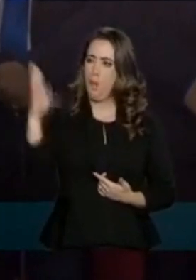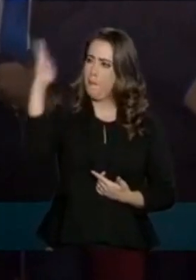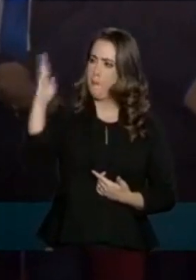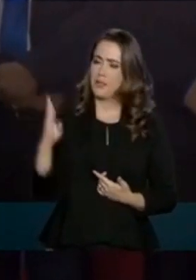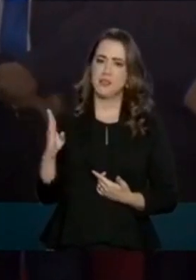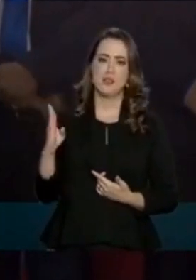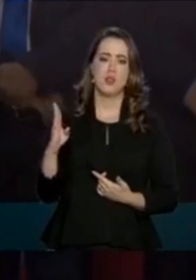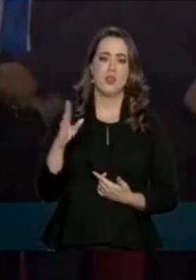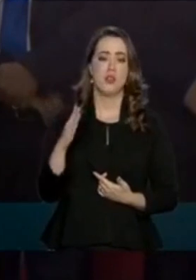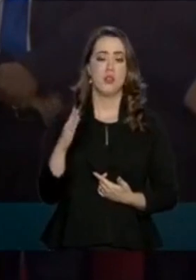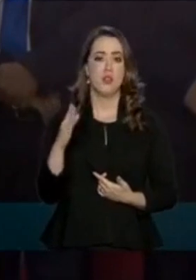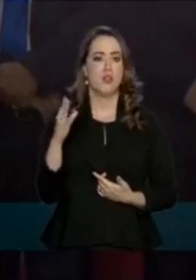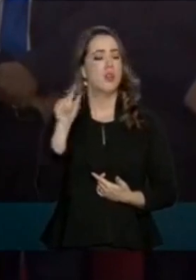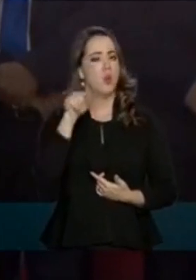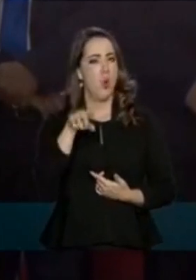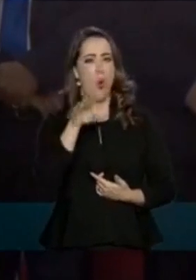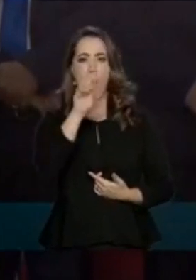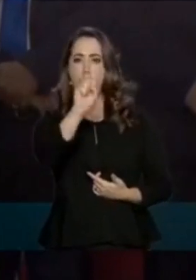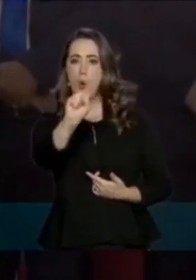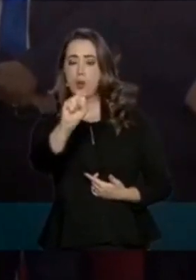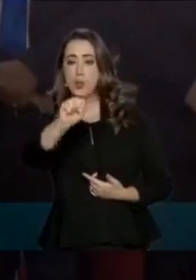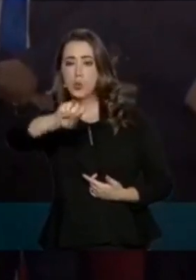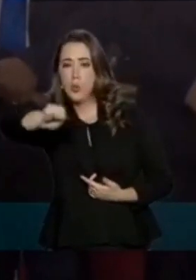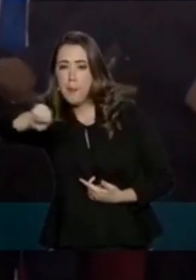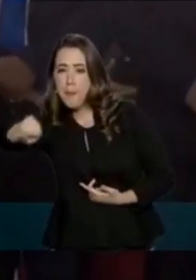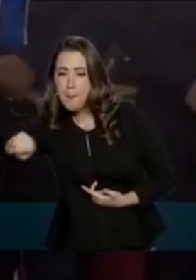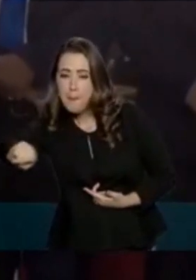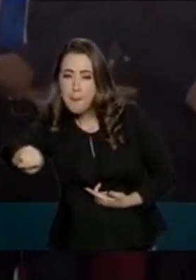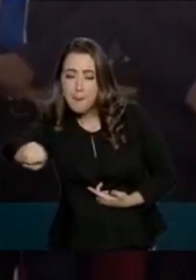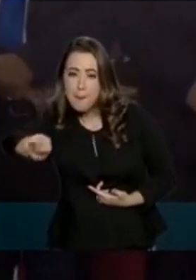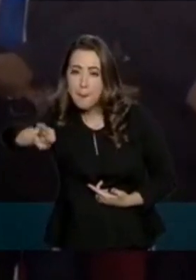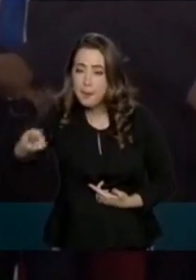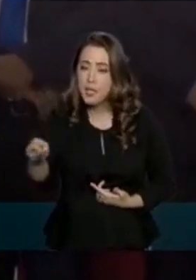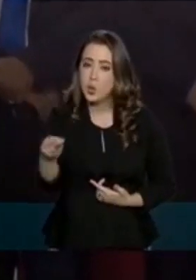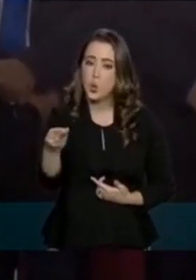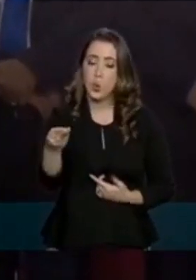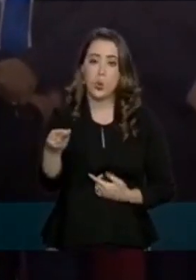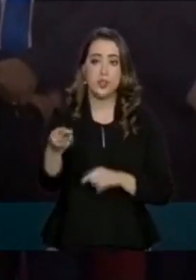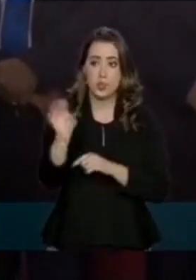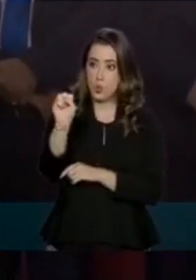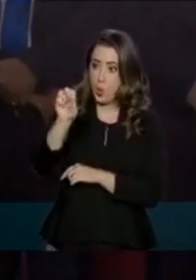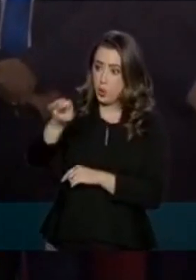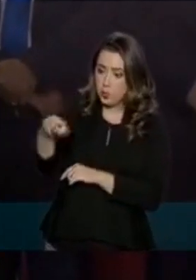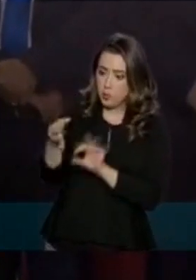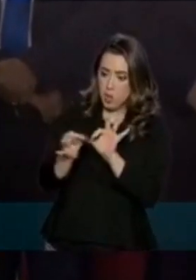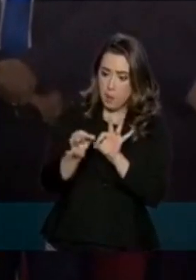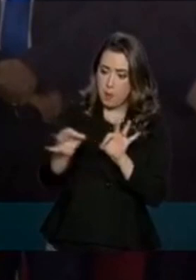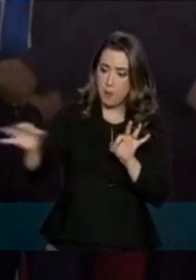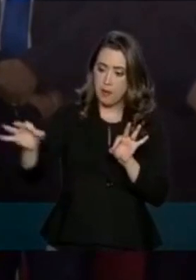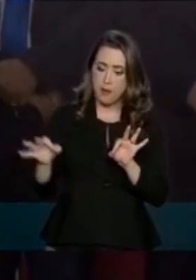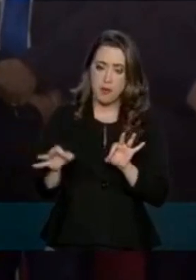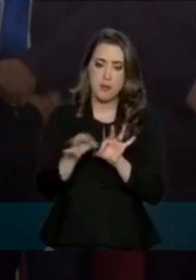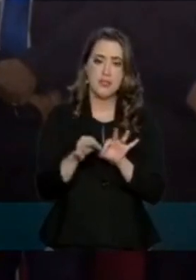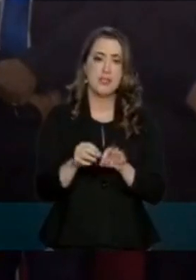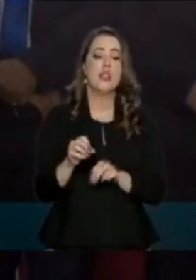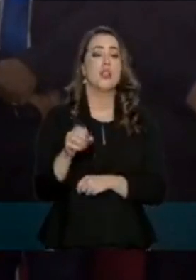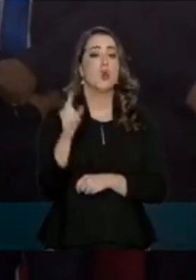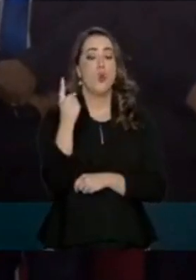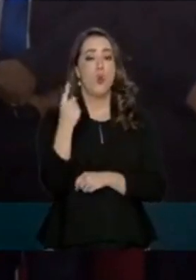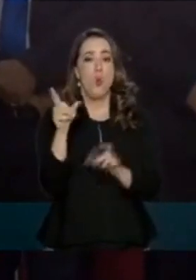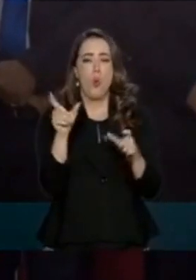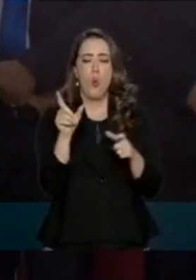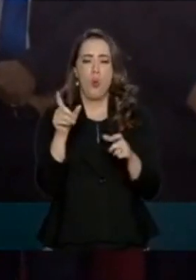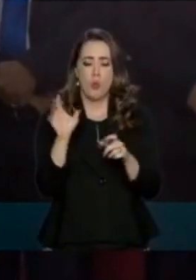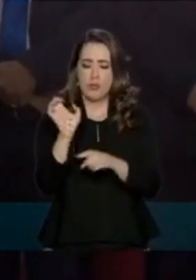milhões e meio de quilômetros quadrados. O menor estado do Brasil é Sergipe, é maior que o estado de